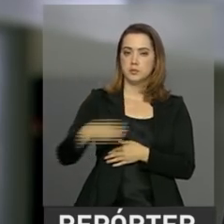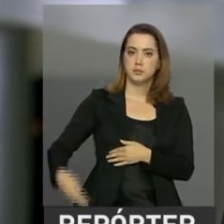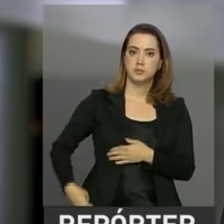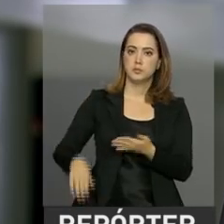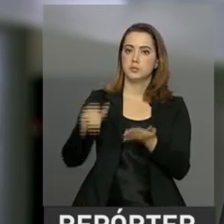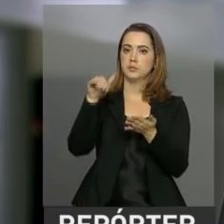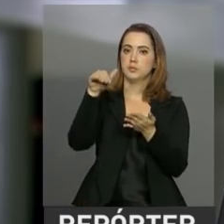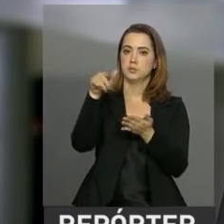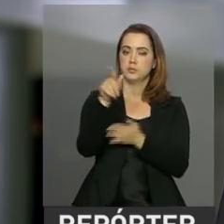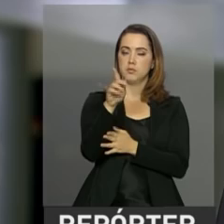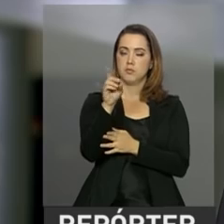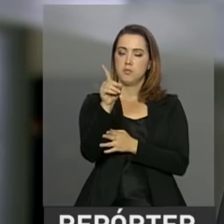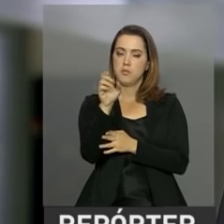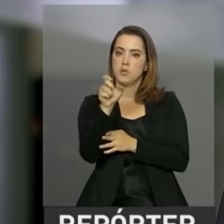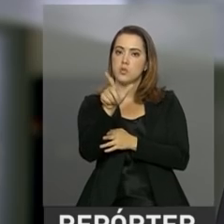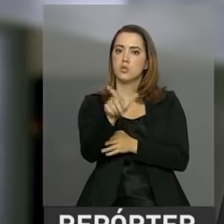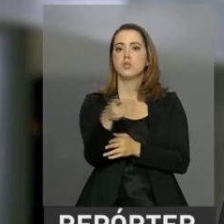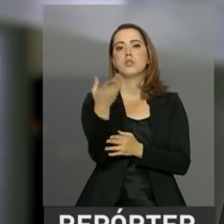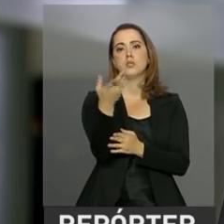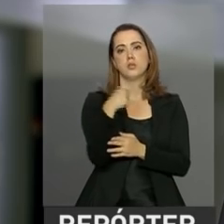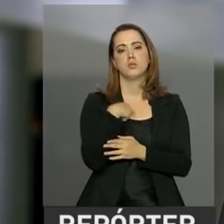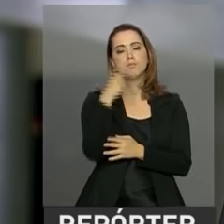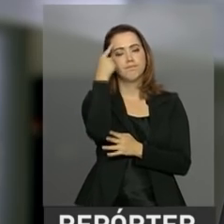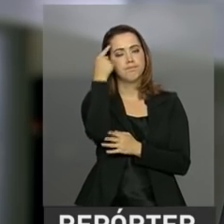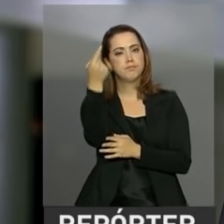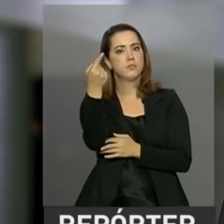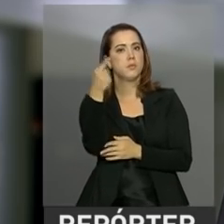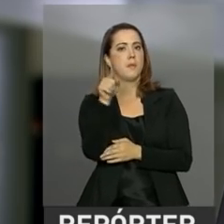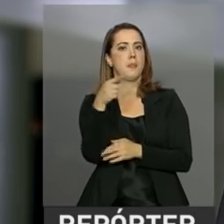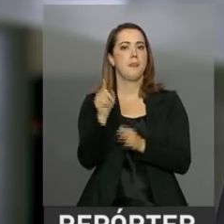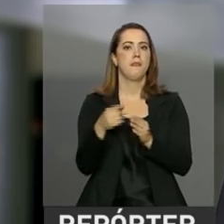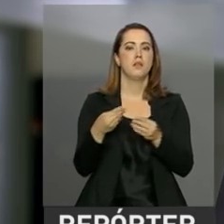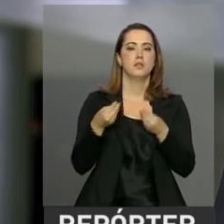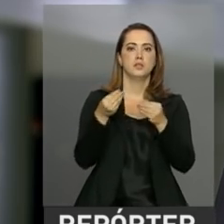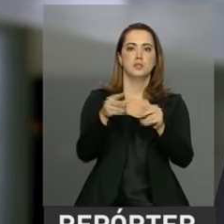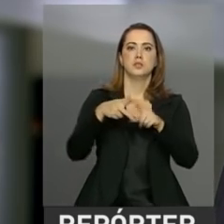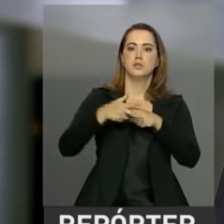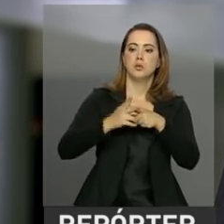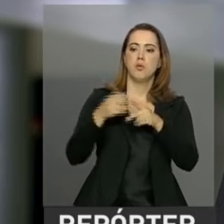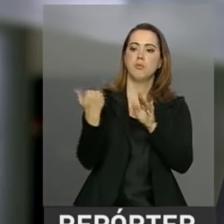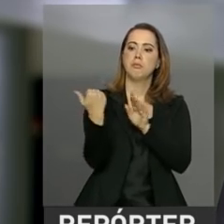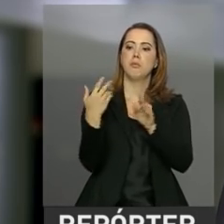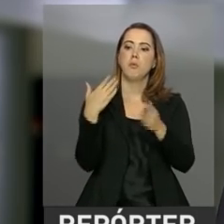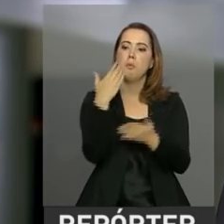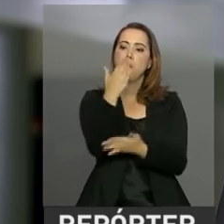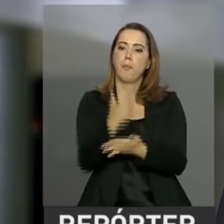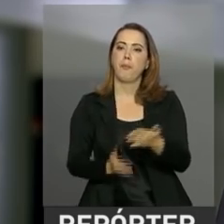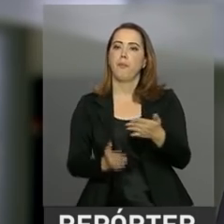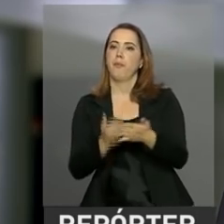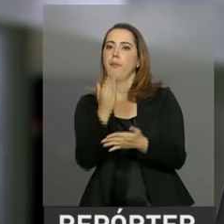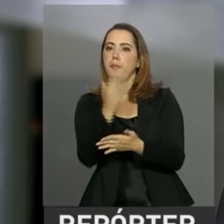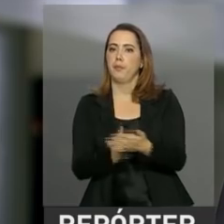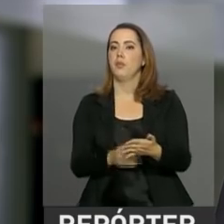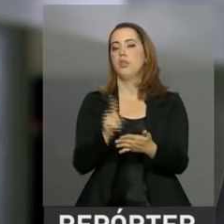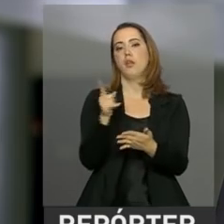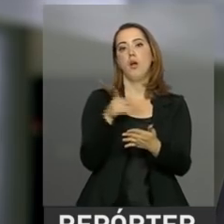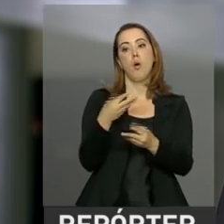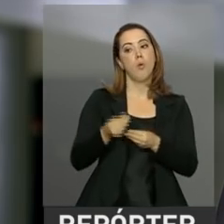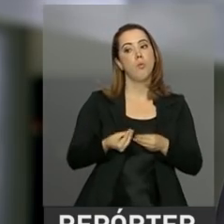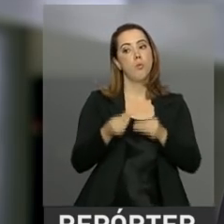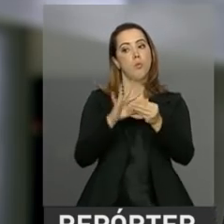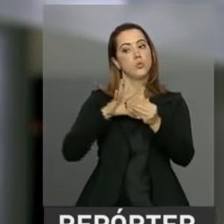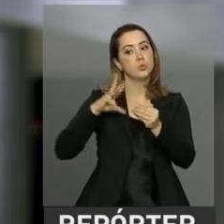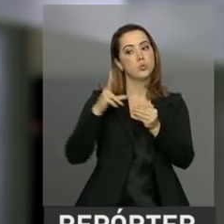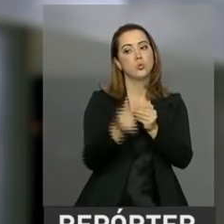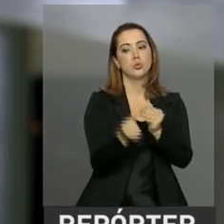Gedel Vieira Lima. A ideia do governo é não enviar uma proposta fatiada ao Congresso Nacional, mas sim uma proposta